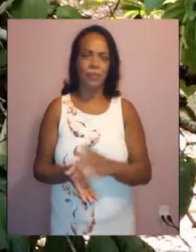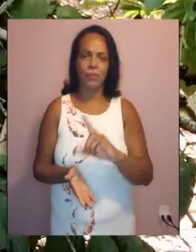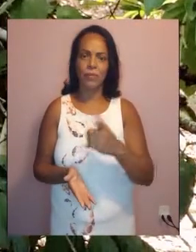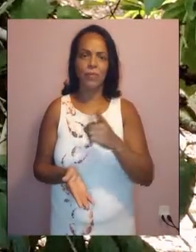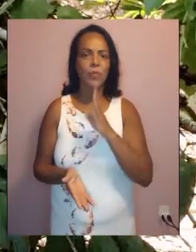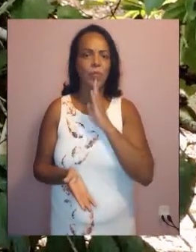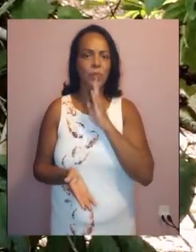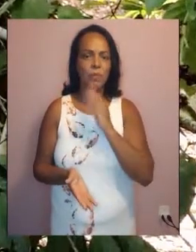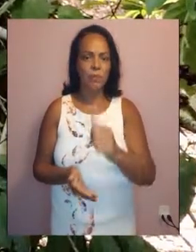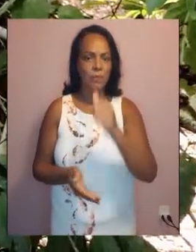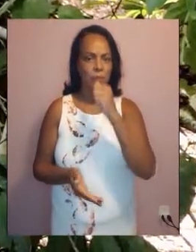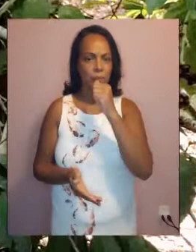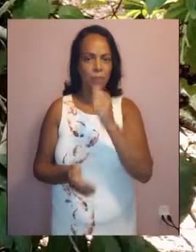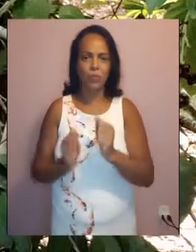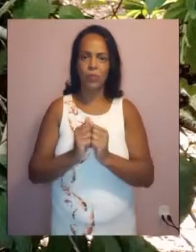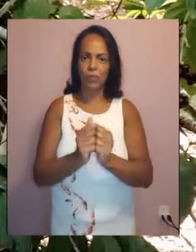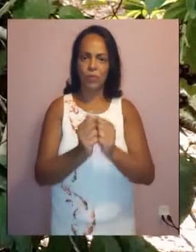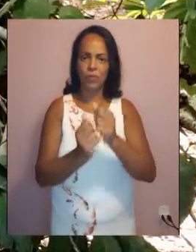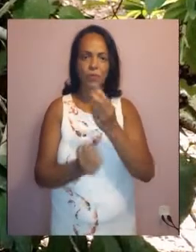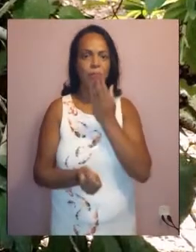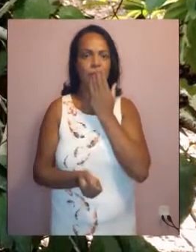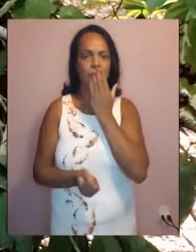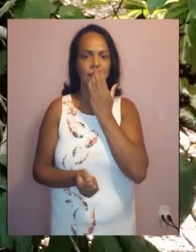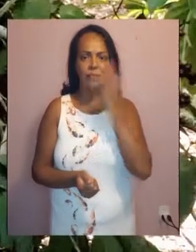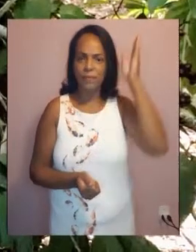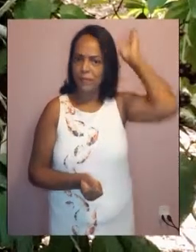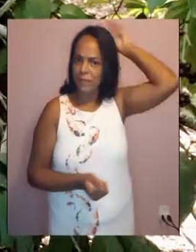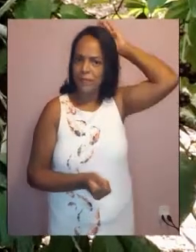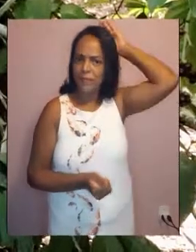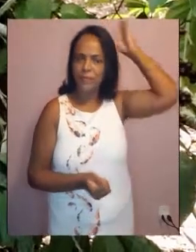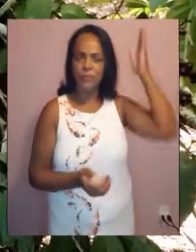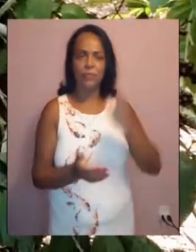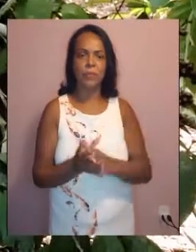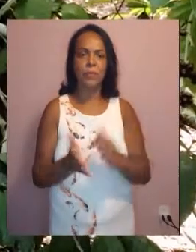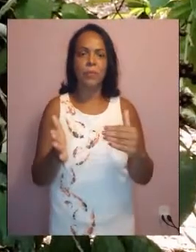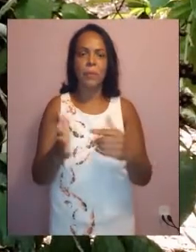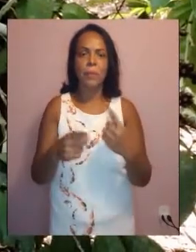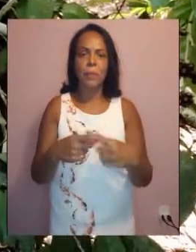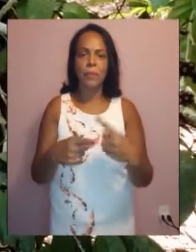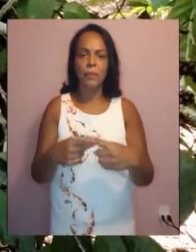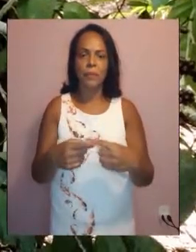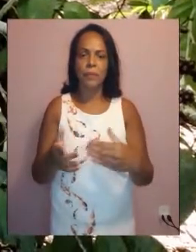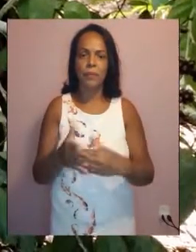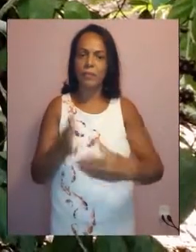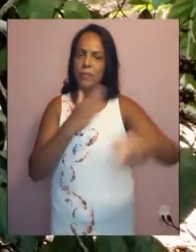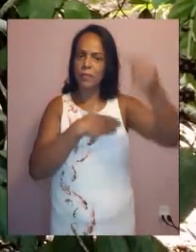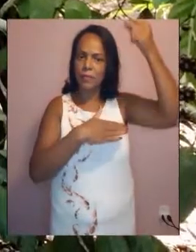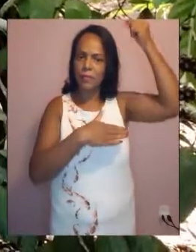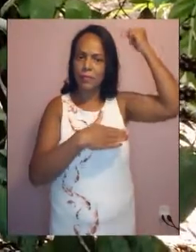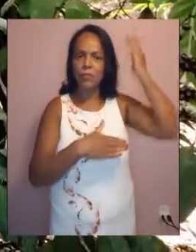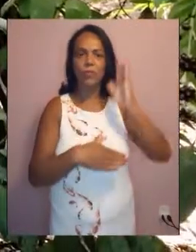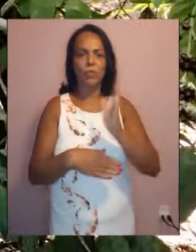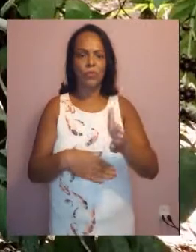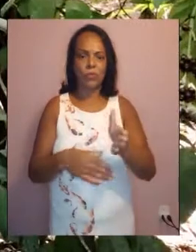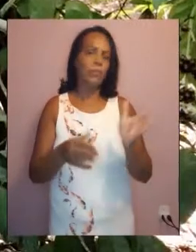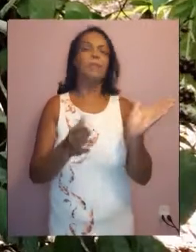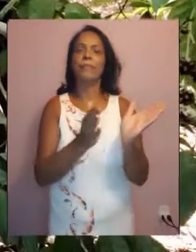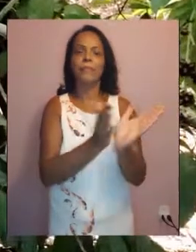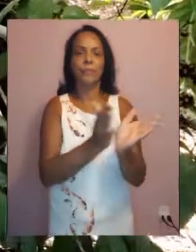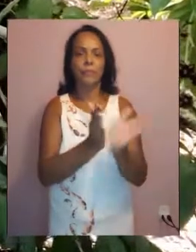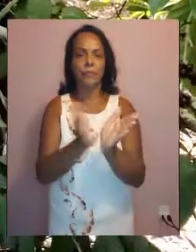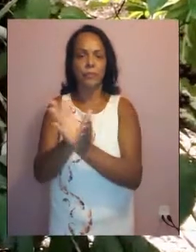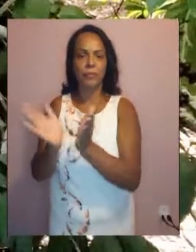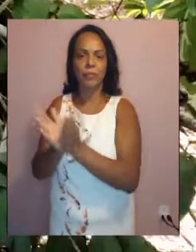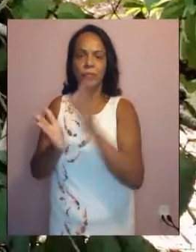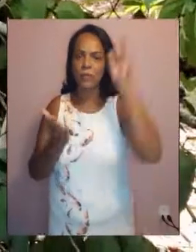muitas etnias aqui no território acreano, né? Então existem as aldeias, né?